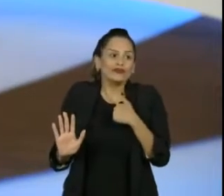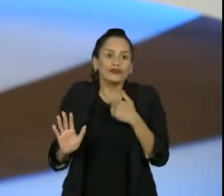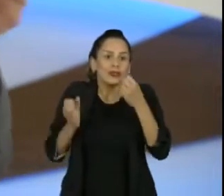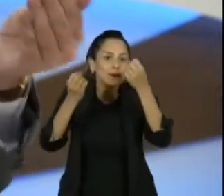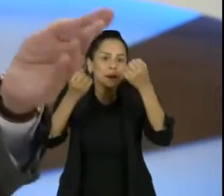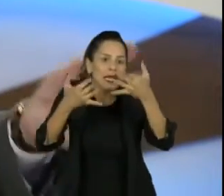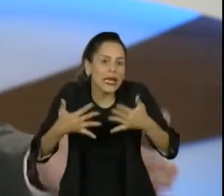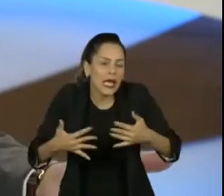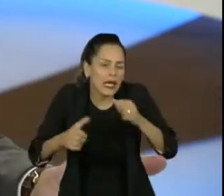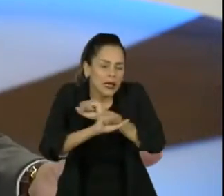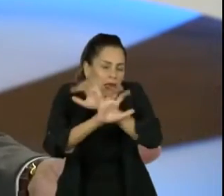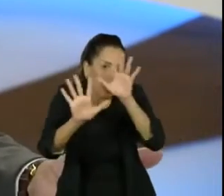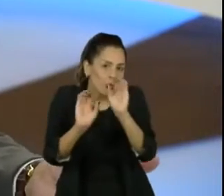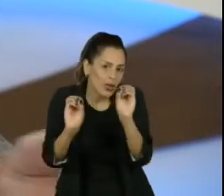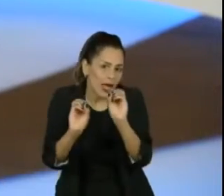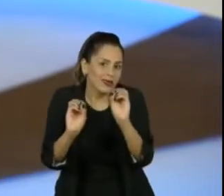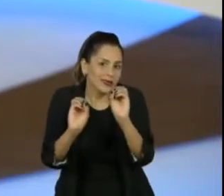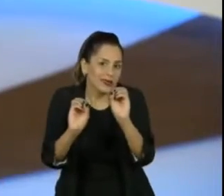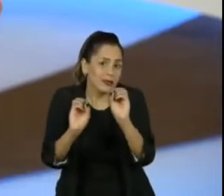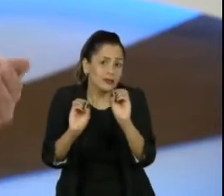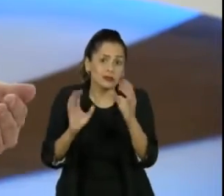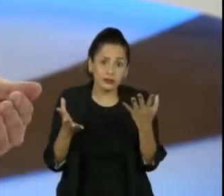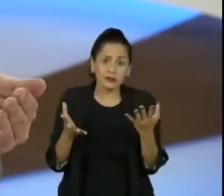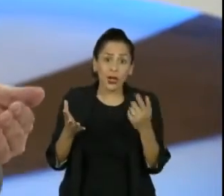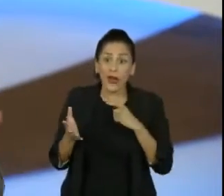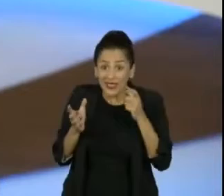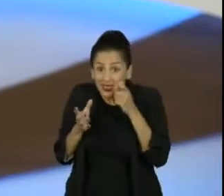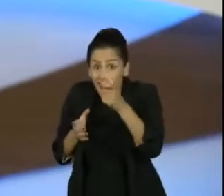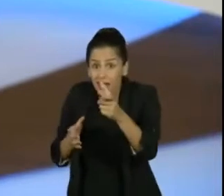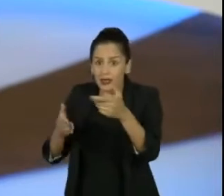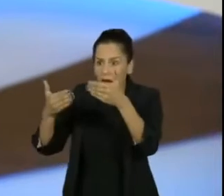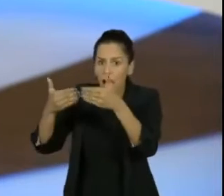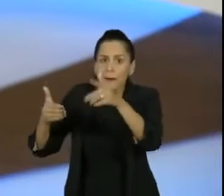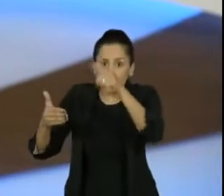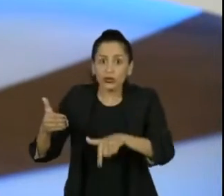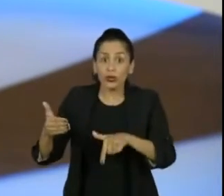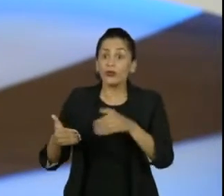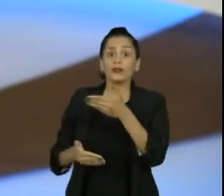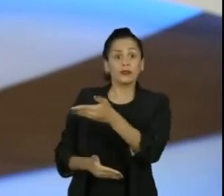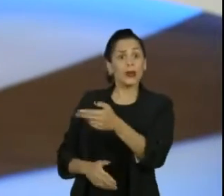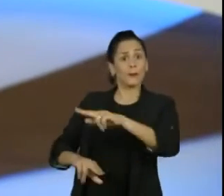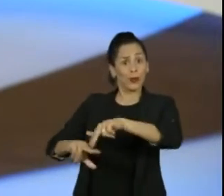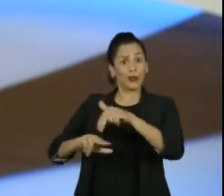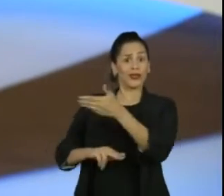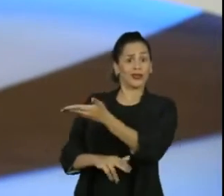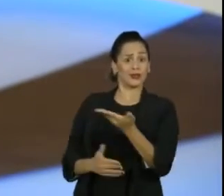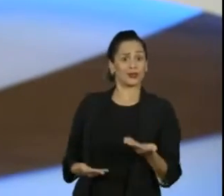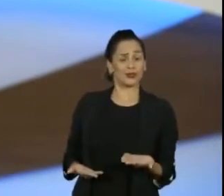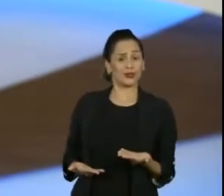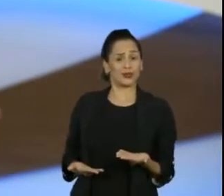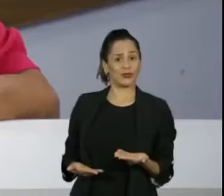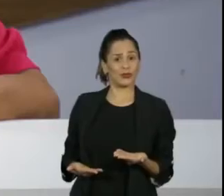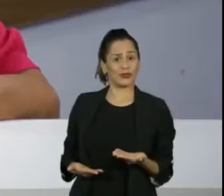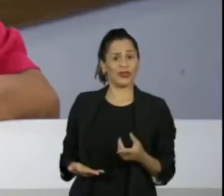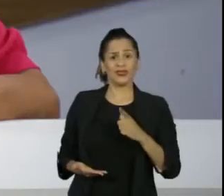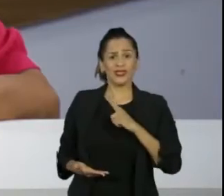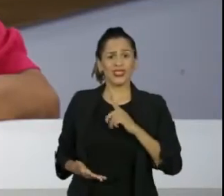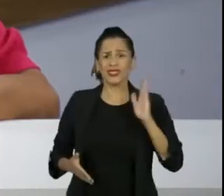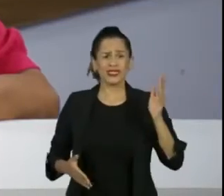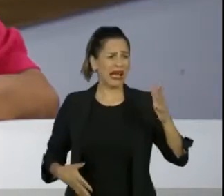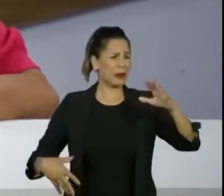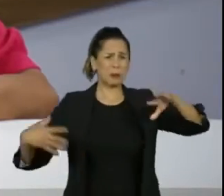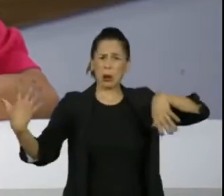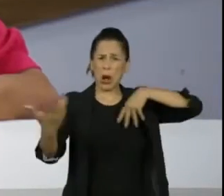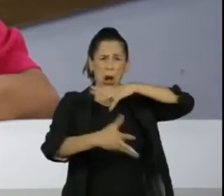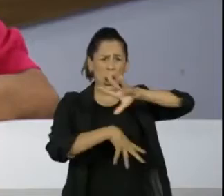Ou qual o interesse de abrir? Nenhum, a não ser esse, de causar uma convulsão numa cidade que já estava